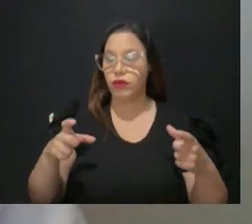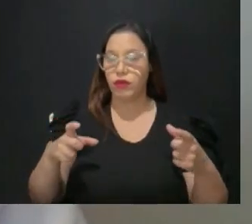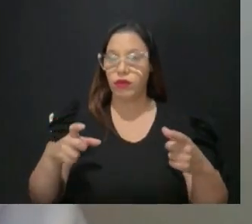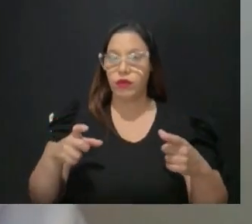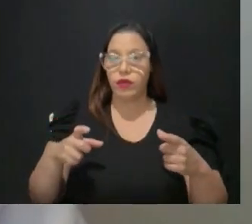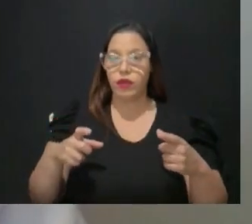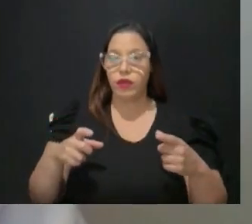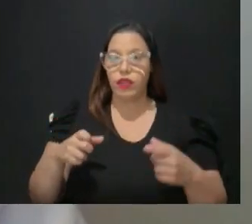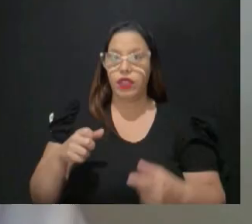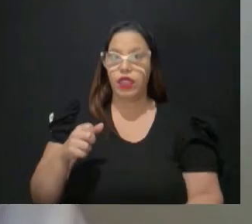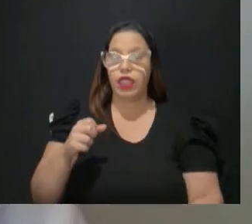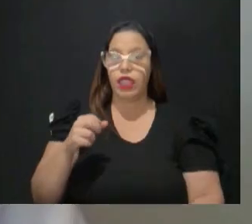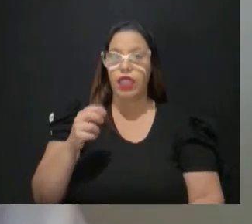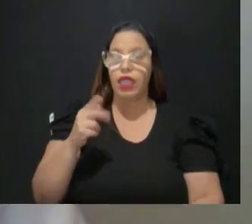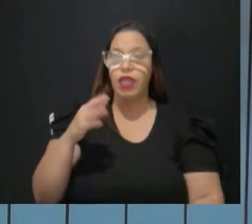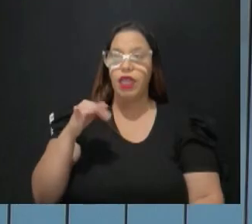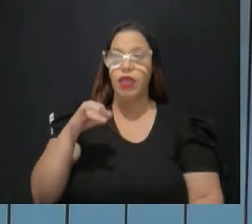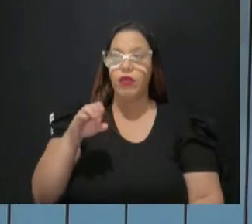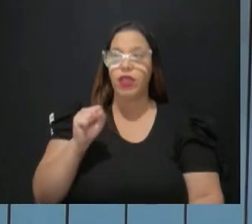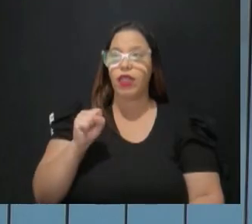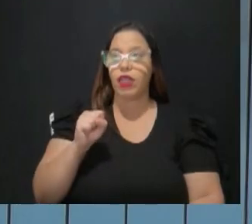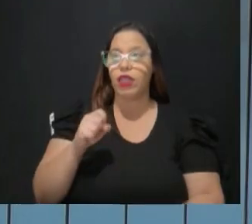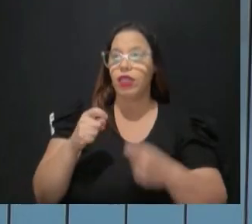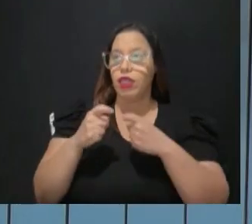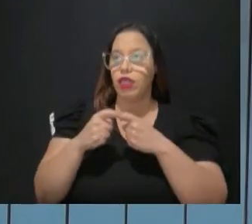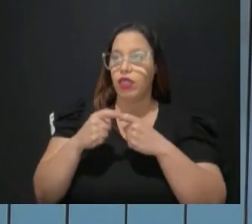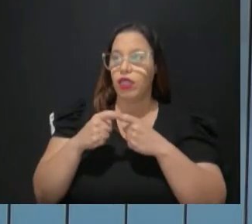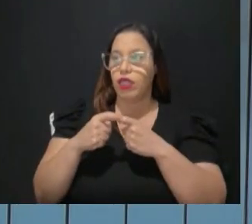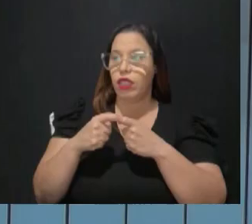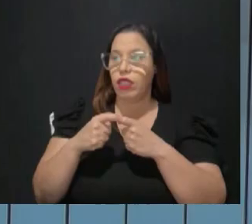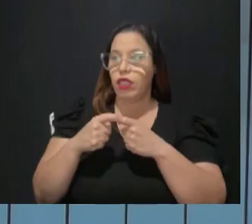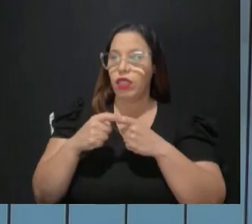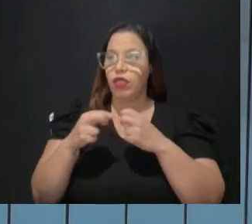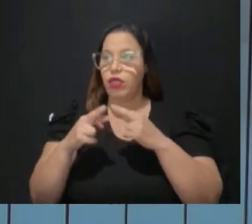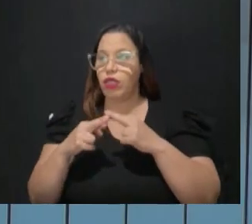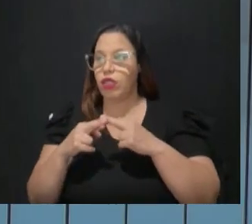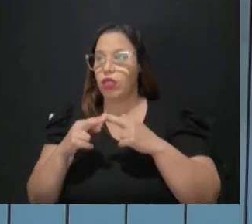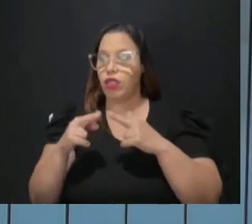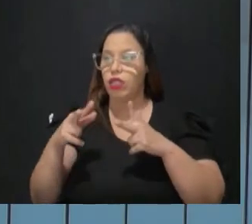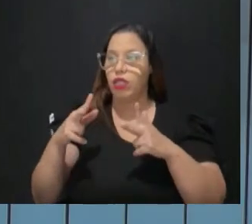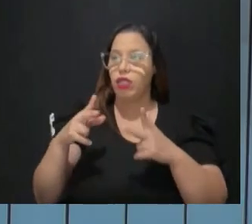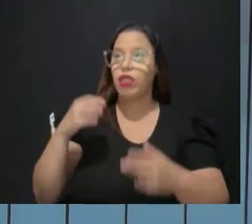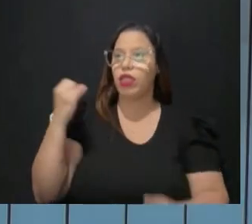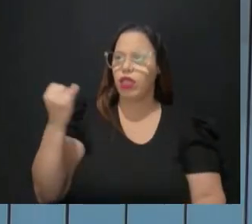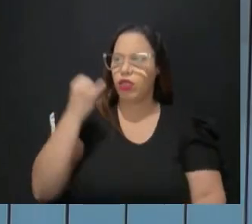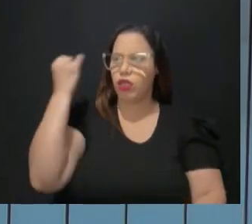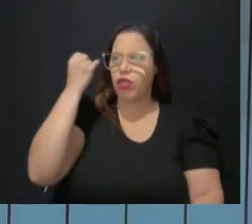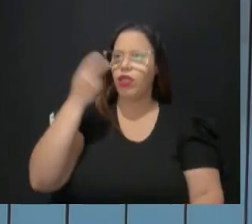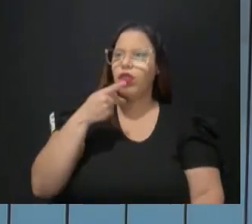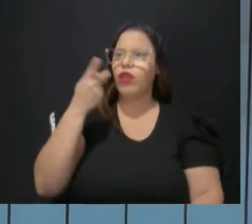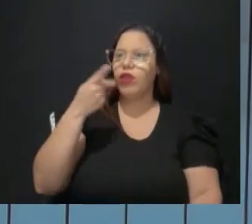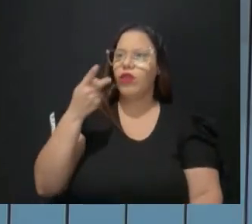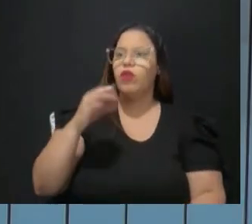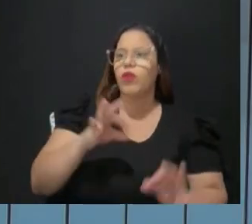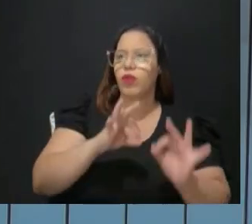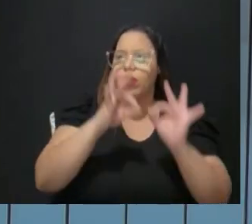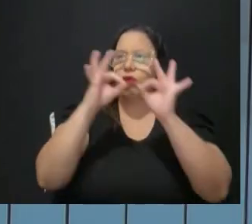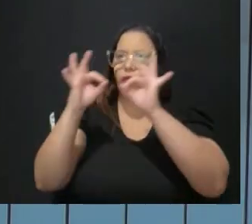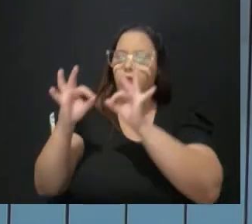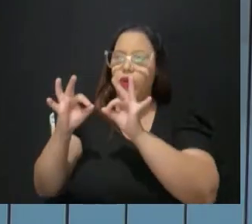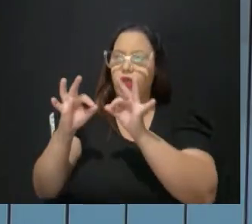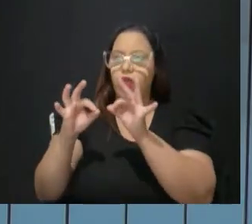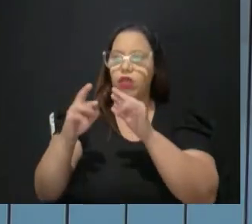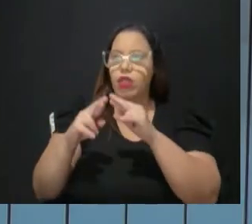desses derrames. Doutor, qual que é a diferença? Eu acho importante a gente falar isso para quem está